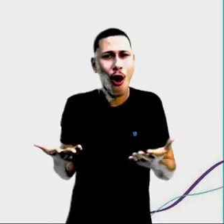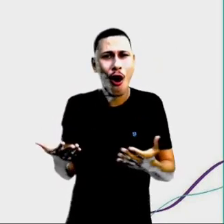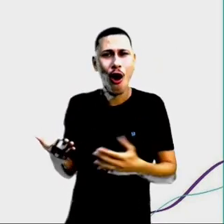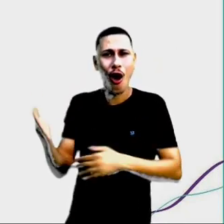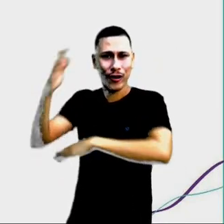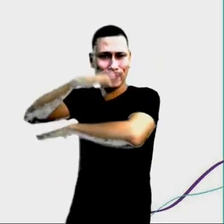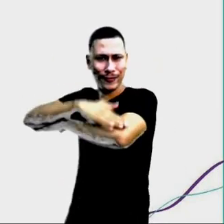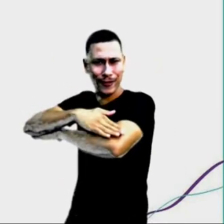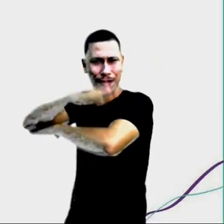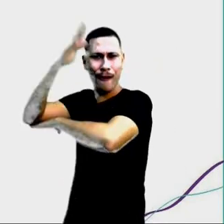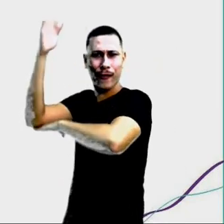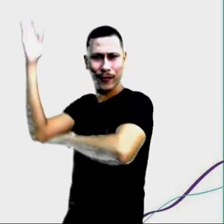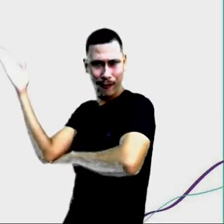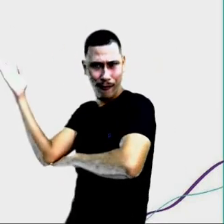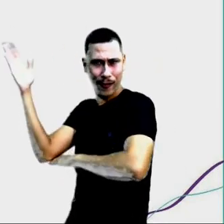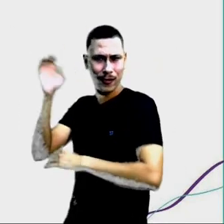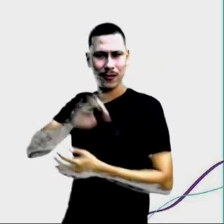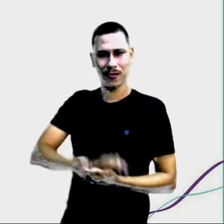janela.